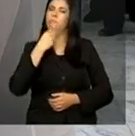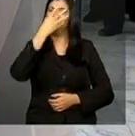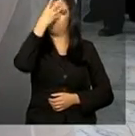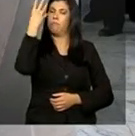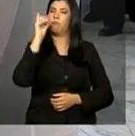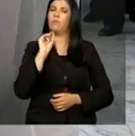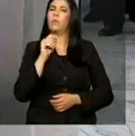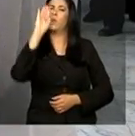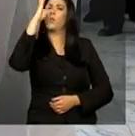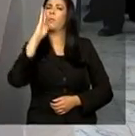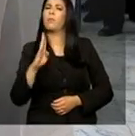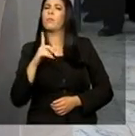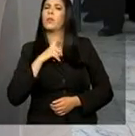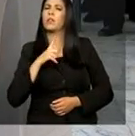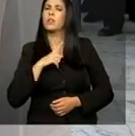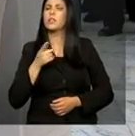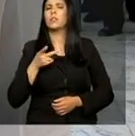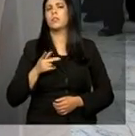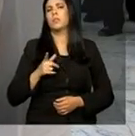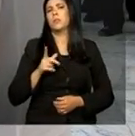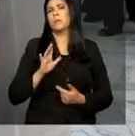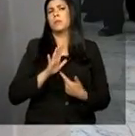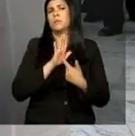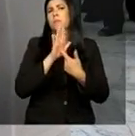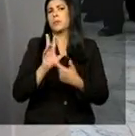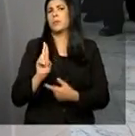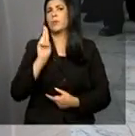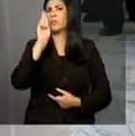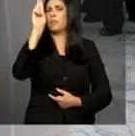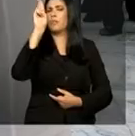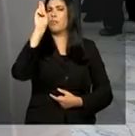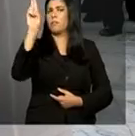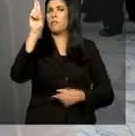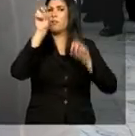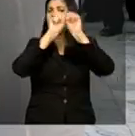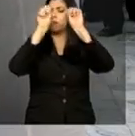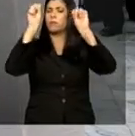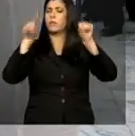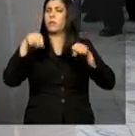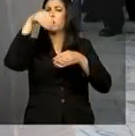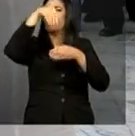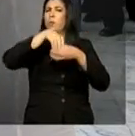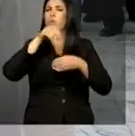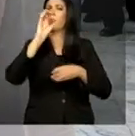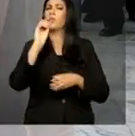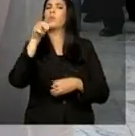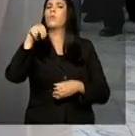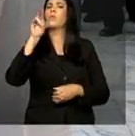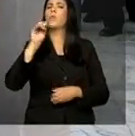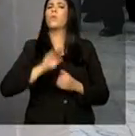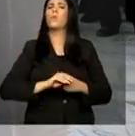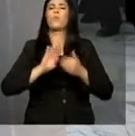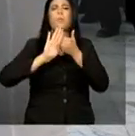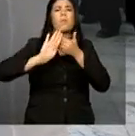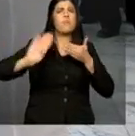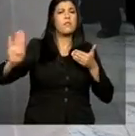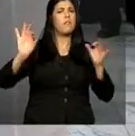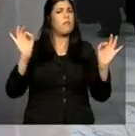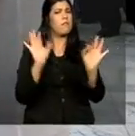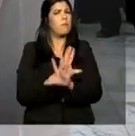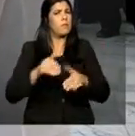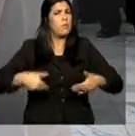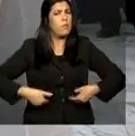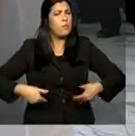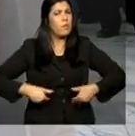esquecer que o Brasil se tornou, de certa maneira, uma referência para o sistema Nações Unidas no que diz respeito ao combate à fome, à pobreza e à desigualdade